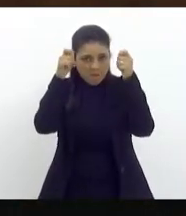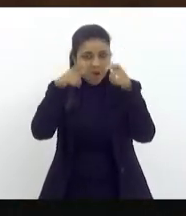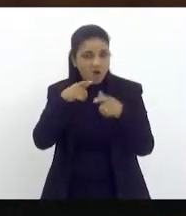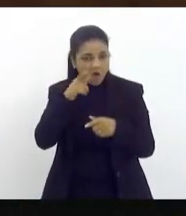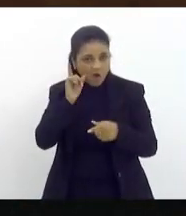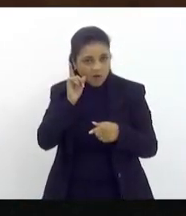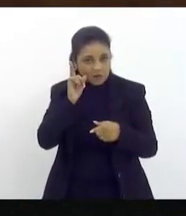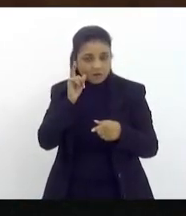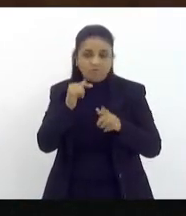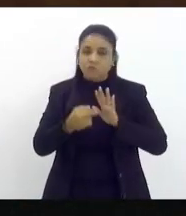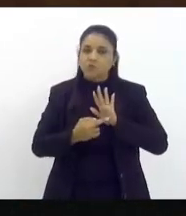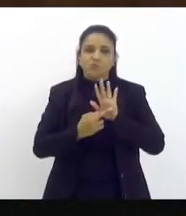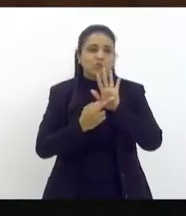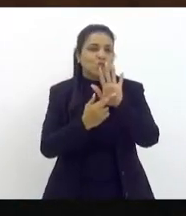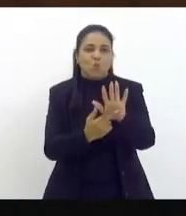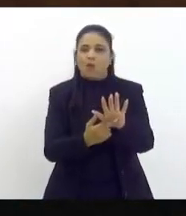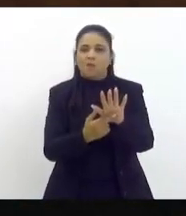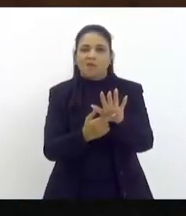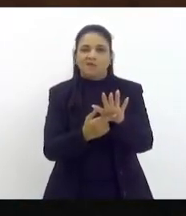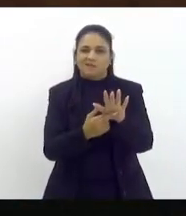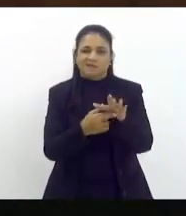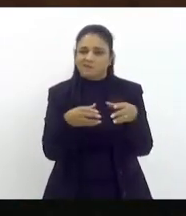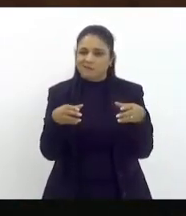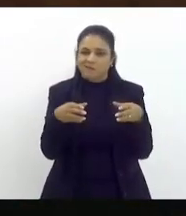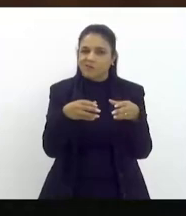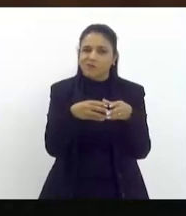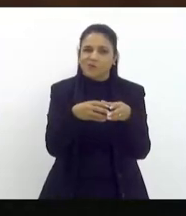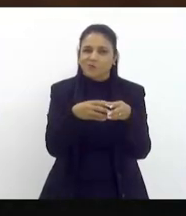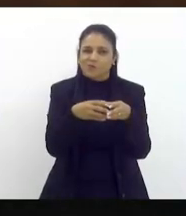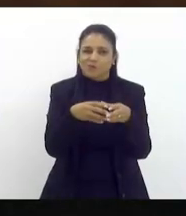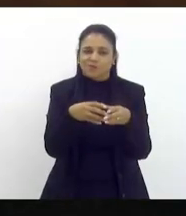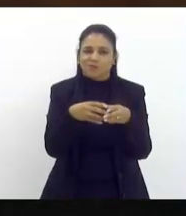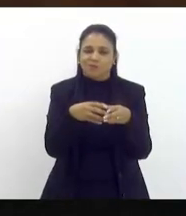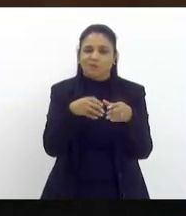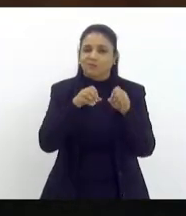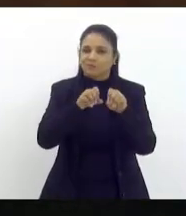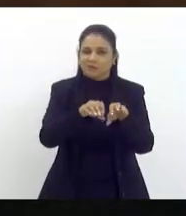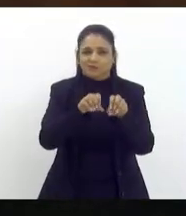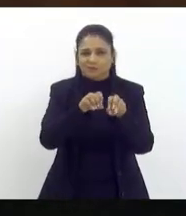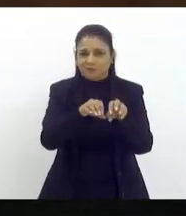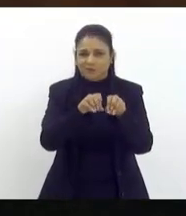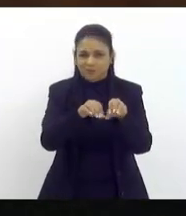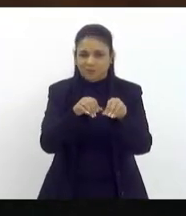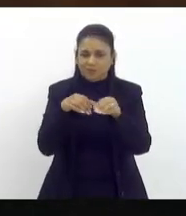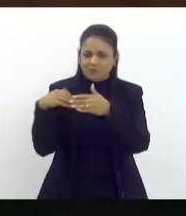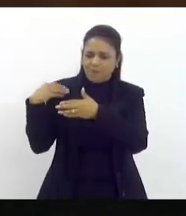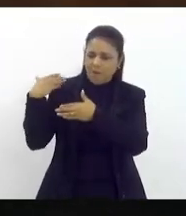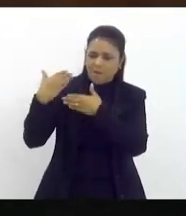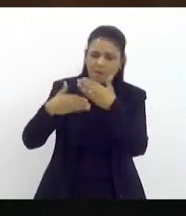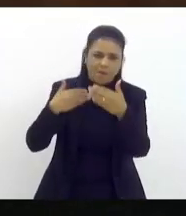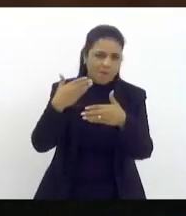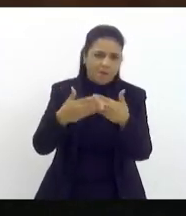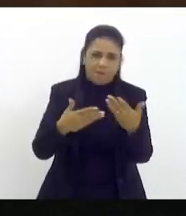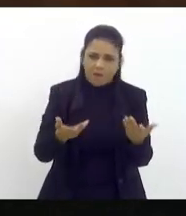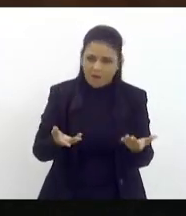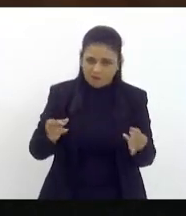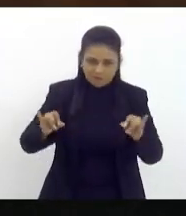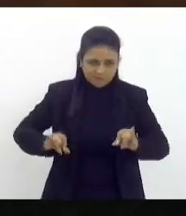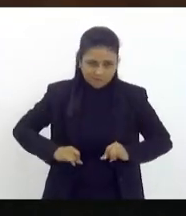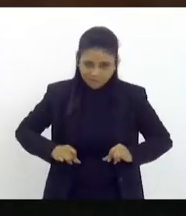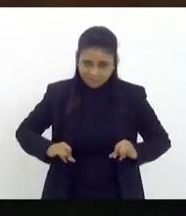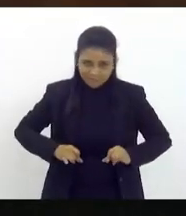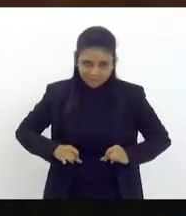classe de educadores que vem sofrendo ao longo do tempo então eu solicito o senhor né esse senso